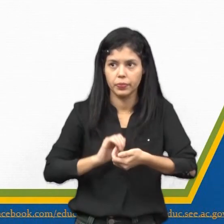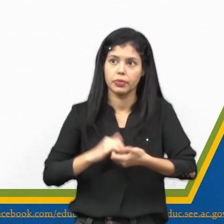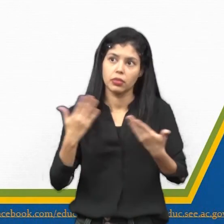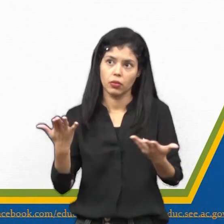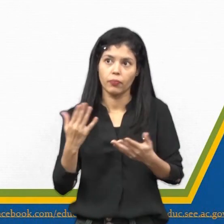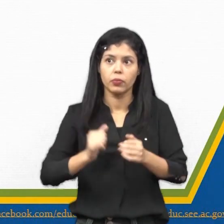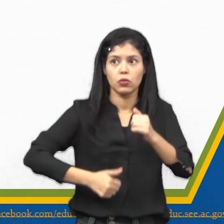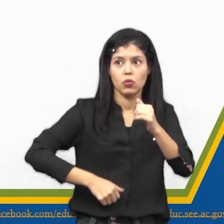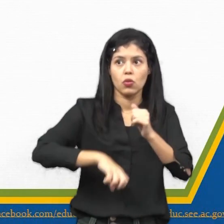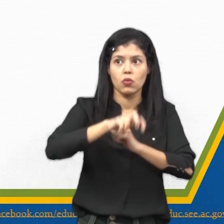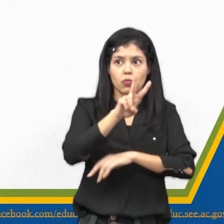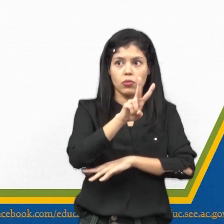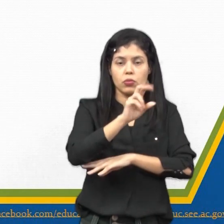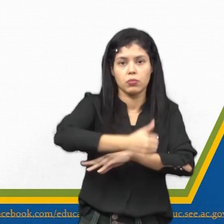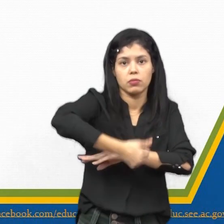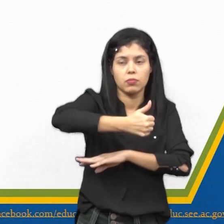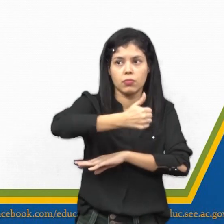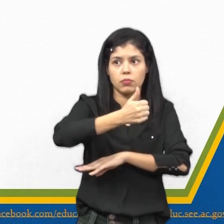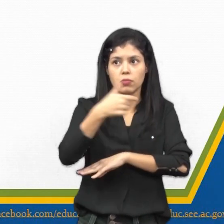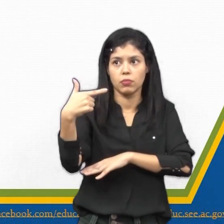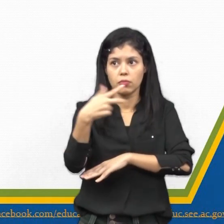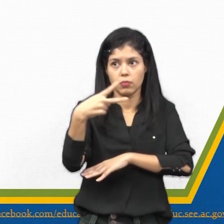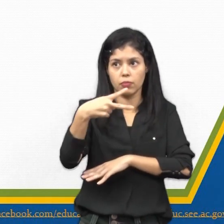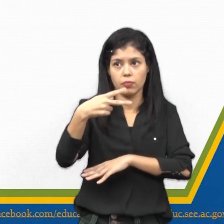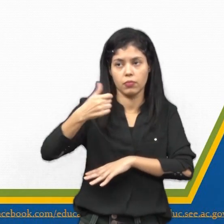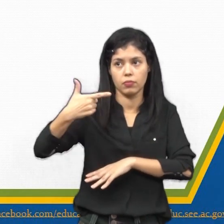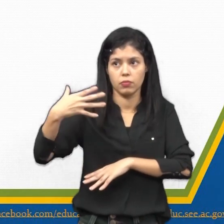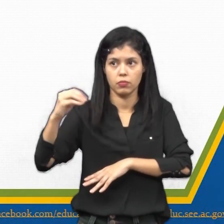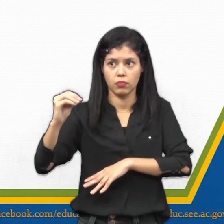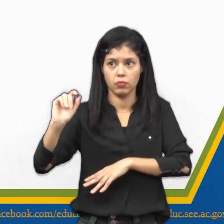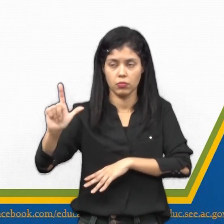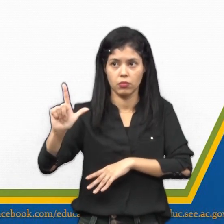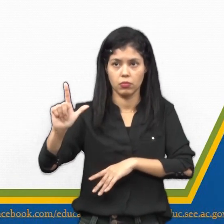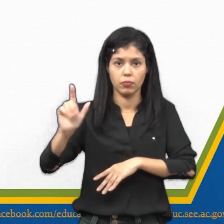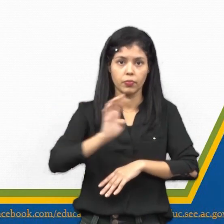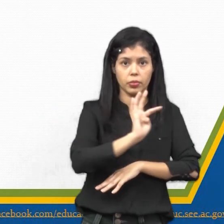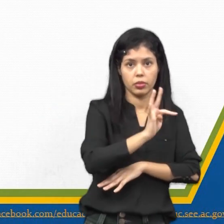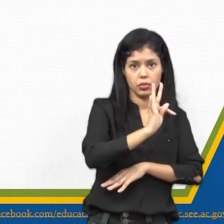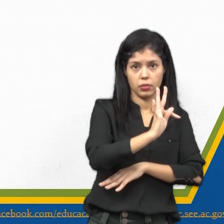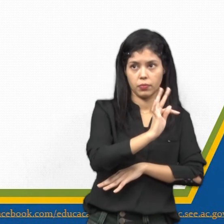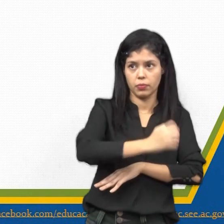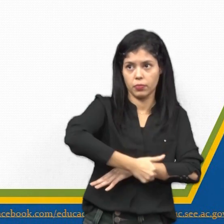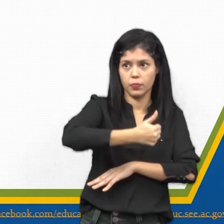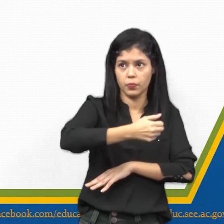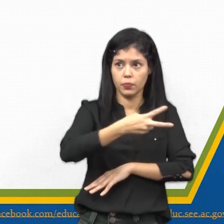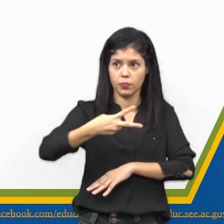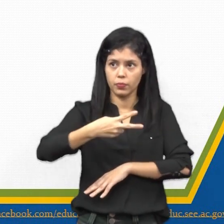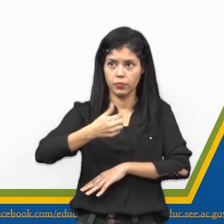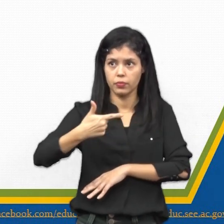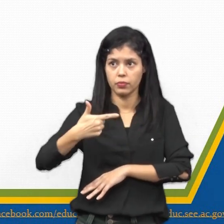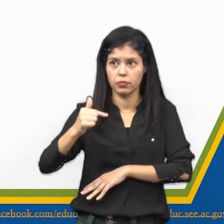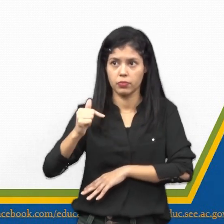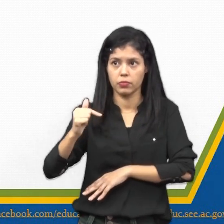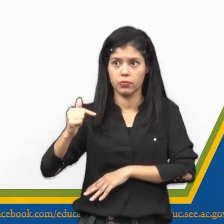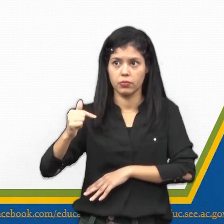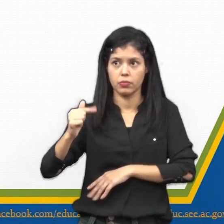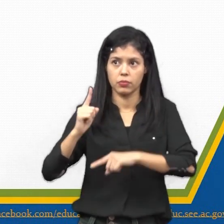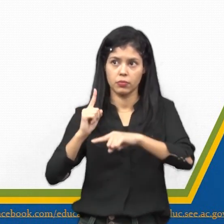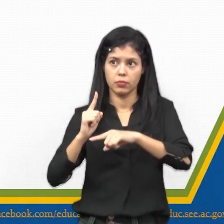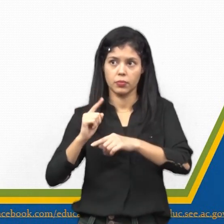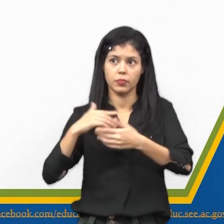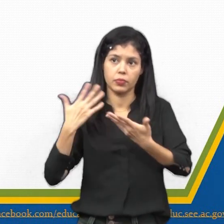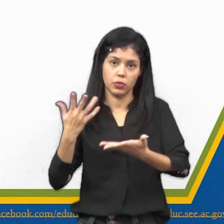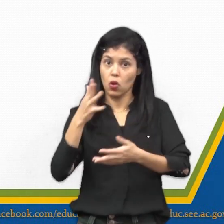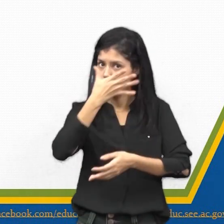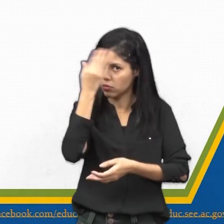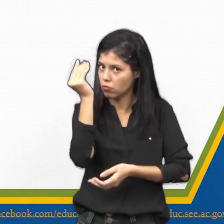um volume 1 de 20 litros, uma temperatura 1 de 27 graus Celsius. Não posso esquecer